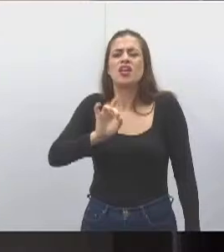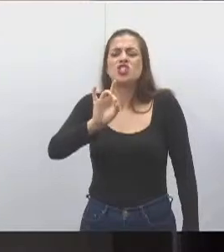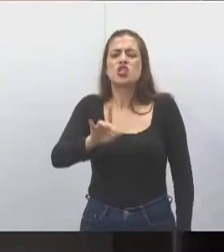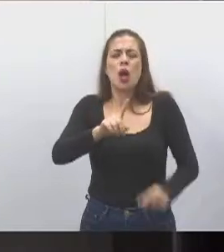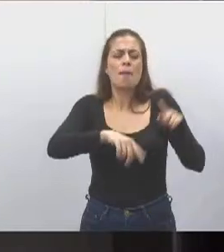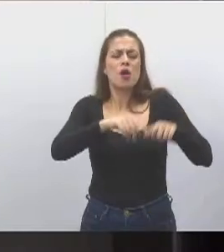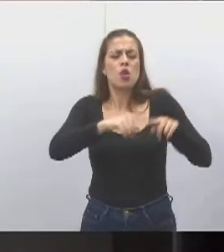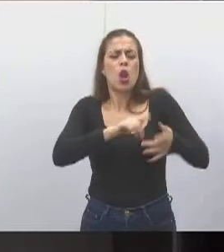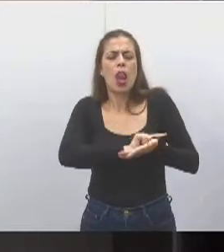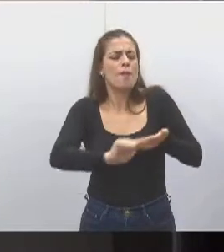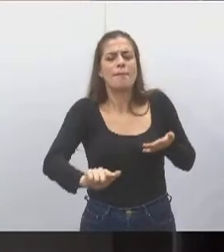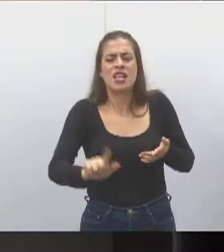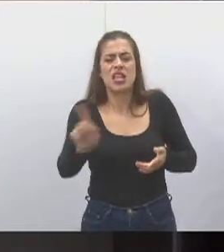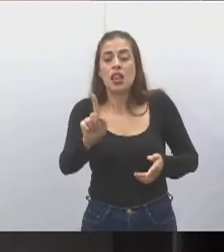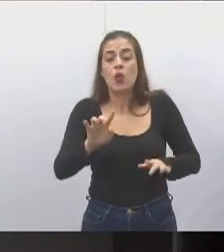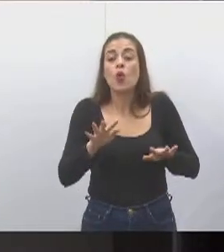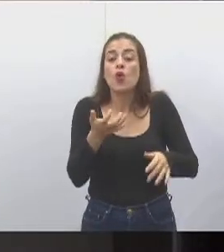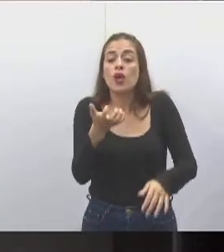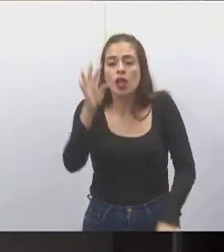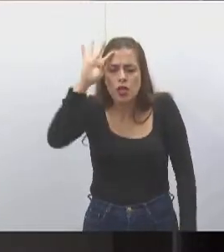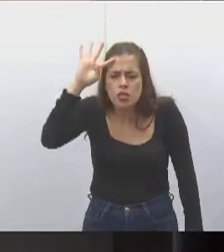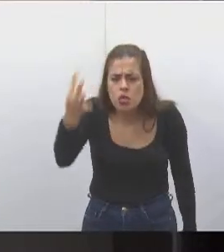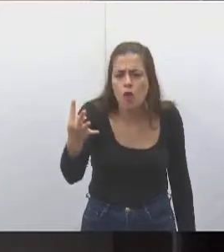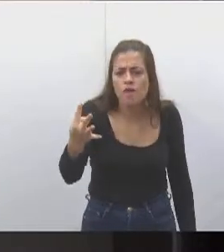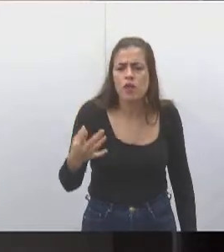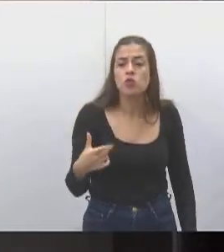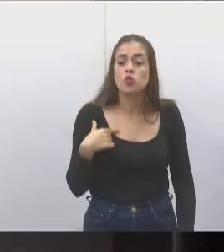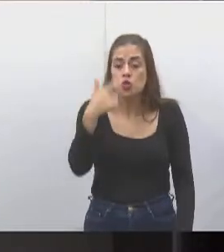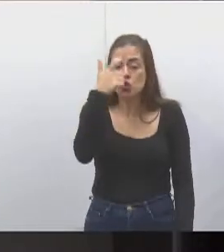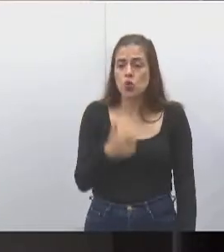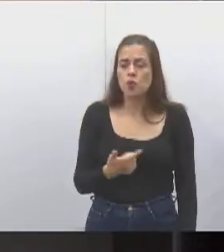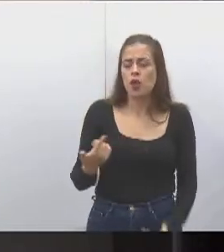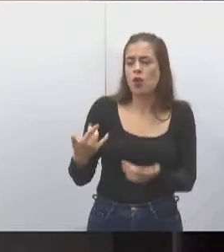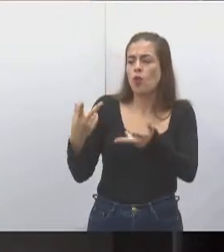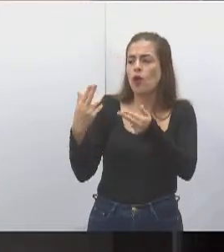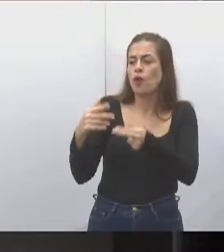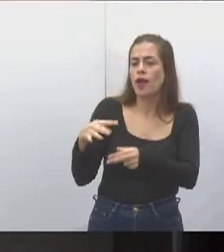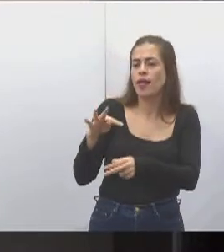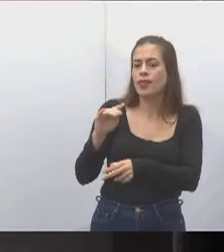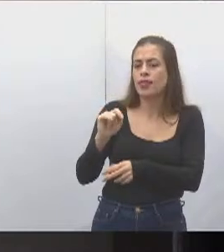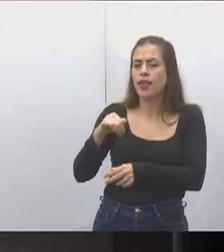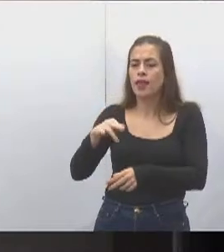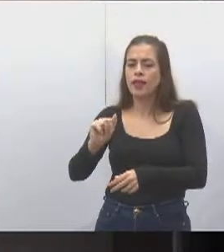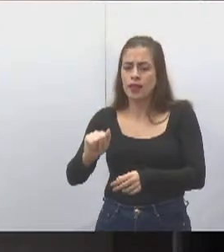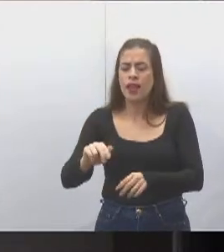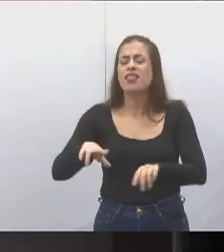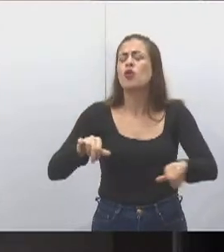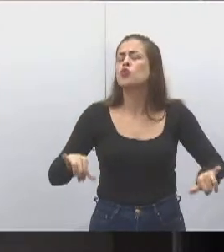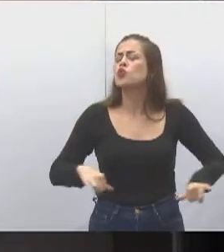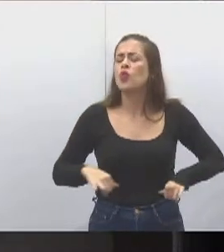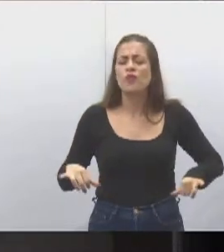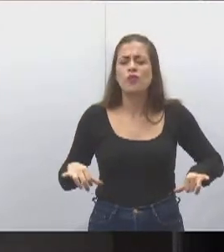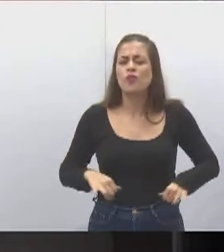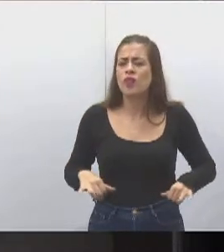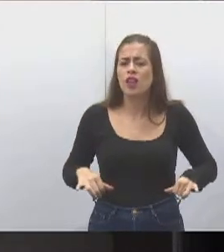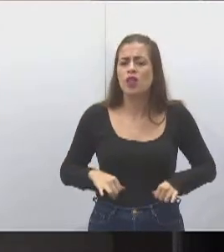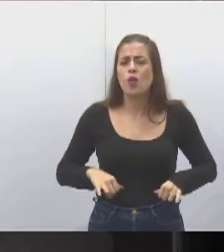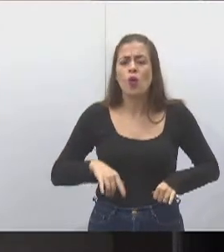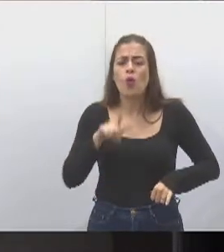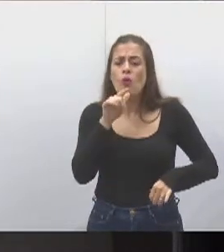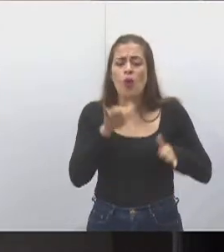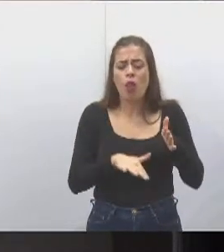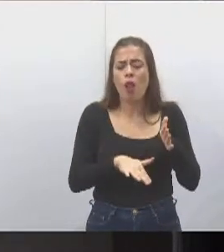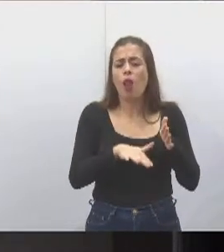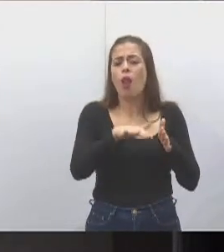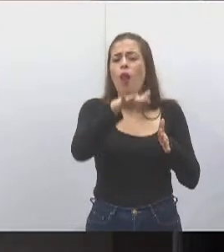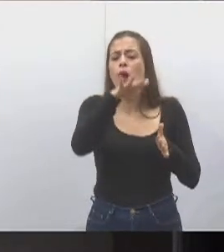gente quer providências. Eu sou uma das moradoras, como a Tainá e mais outros demais, que estão lá sofrendo com toda a enchente. A gente